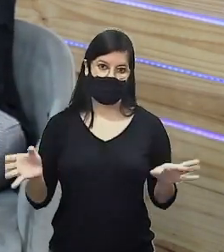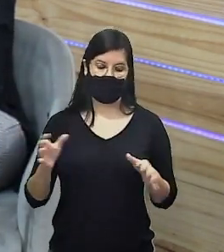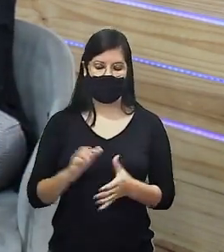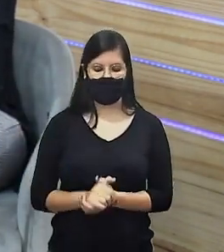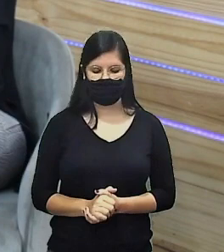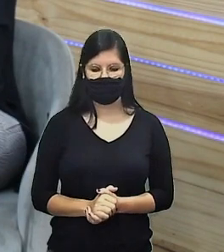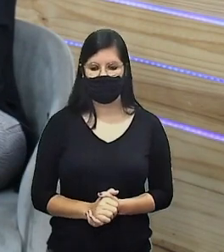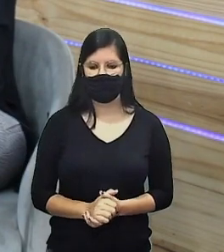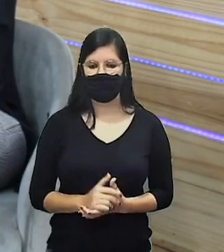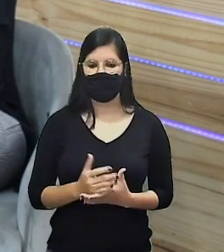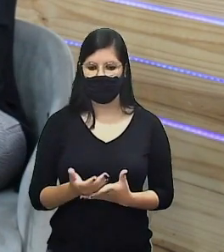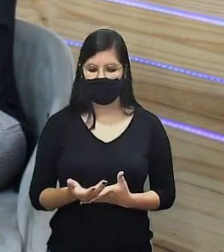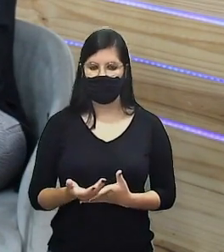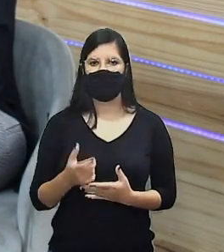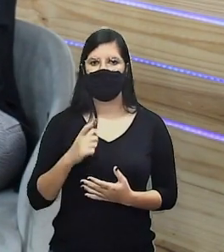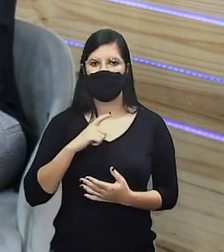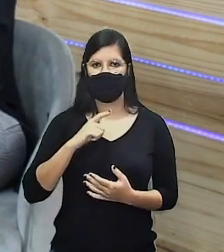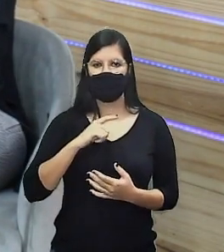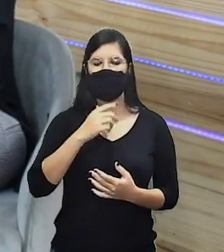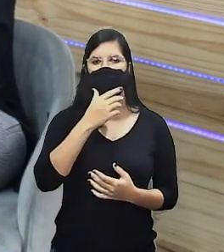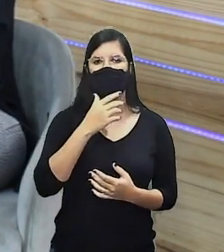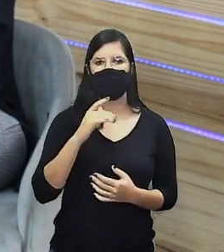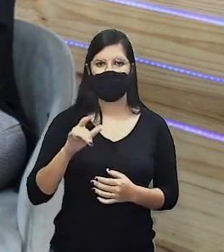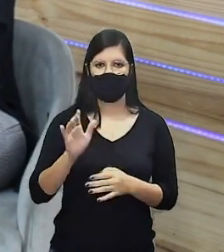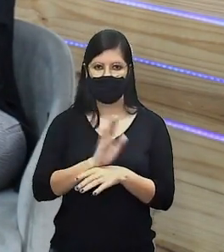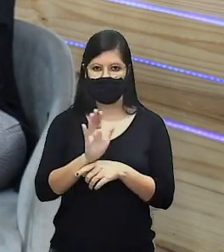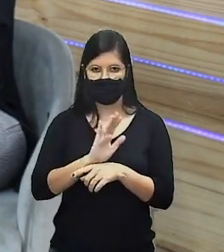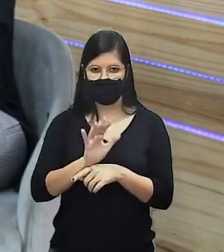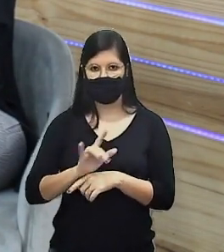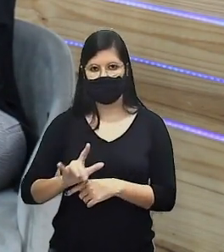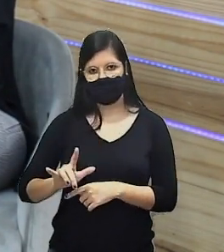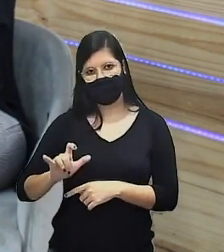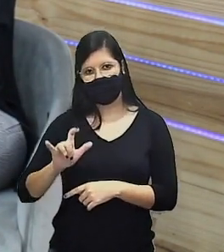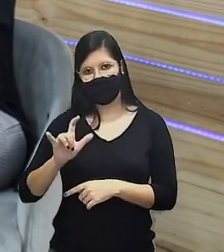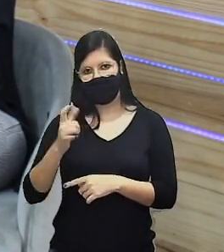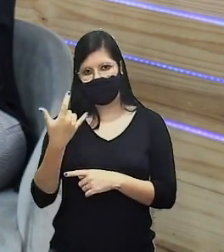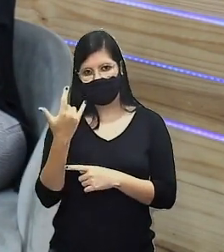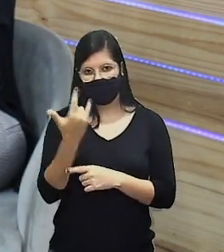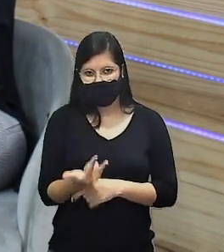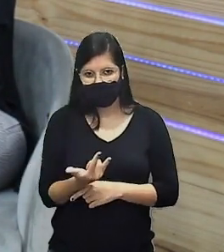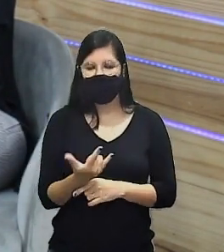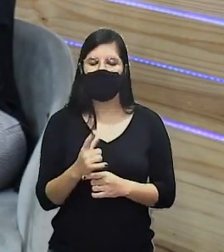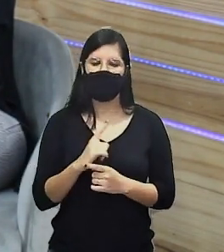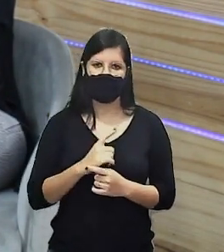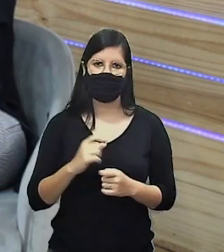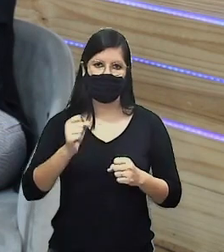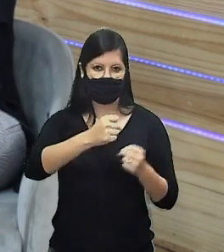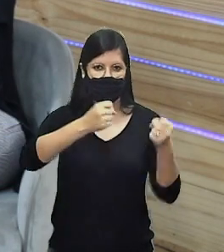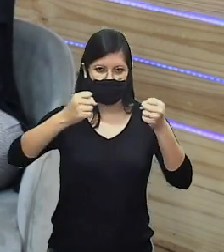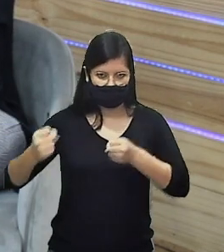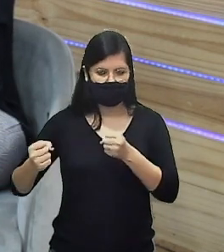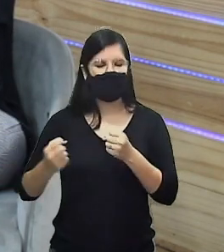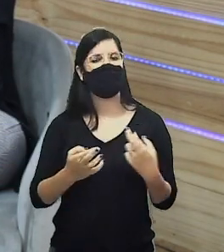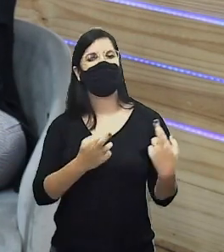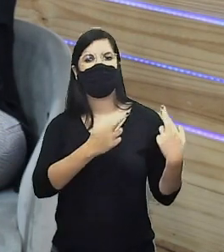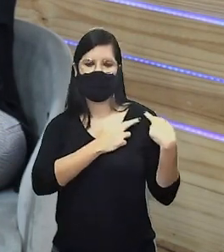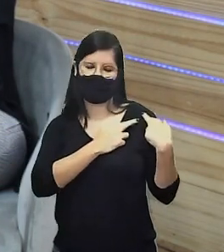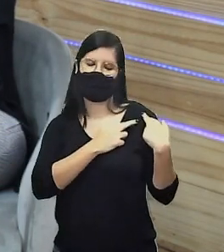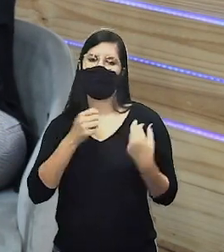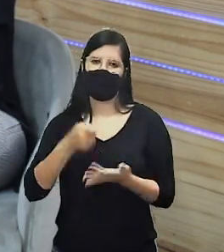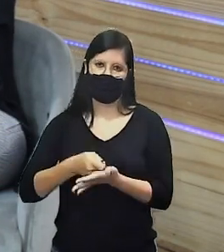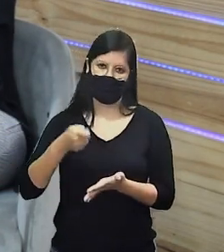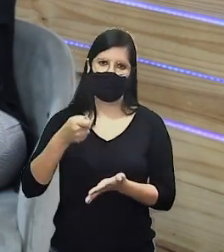Liberdade. O tio Ben, né, do Homem-Aranha, ele também diz, né? Grandes poderes vão requerer grandes responsabilidades. Então, à medida que você